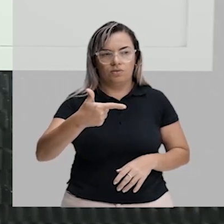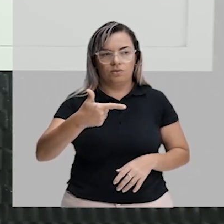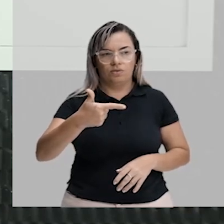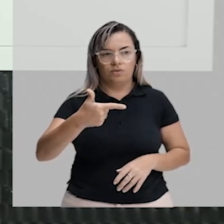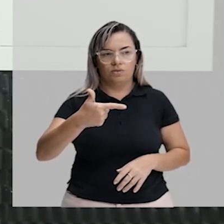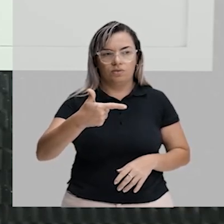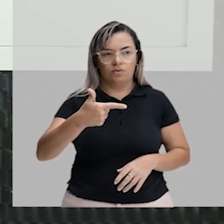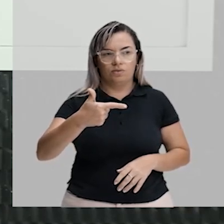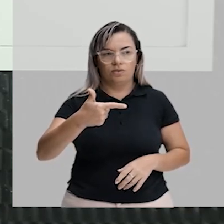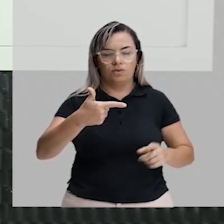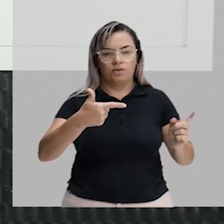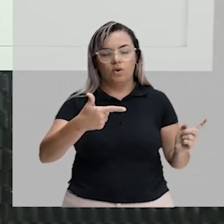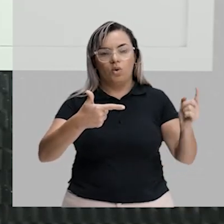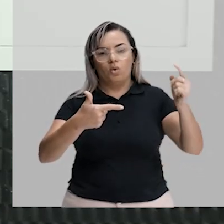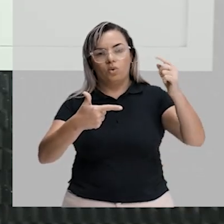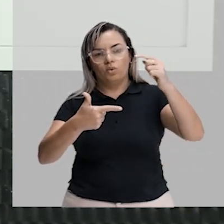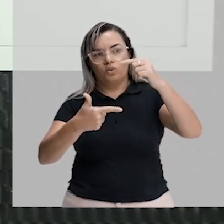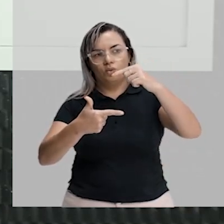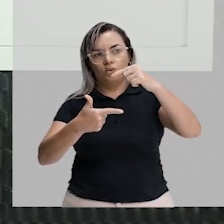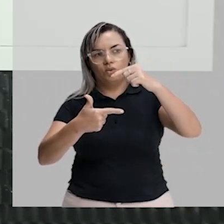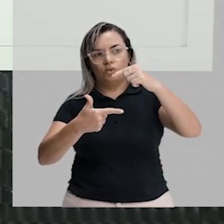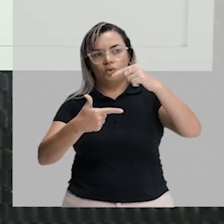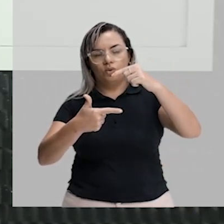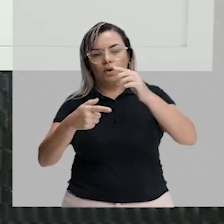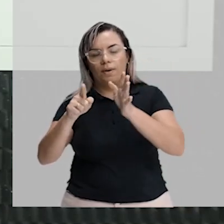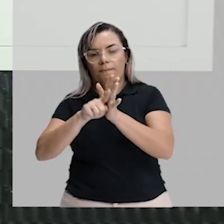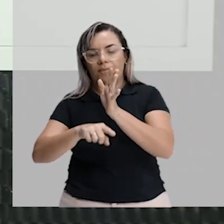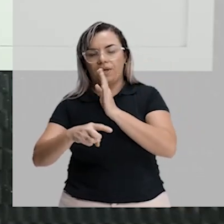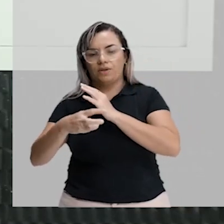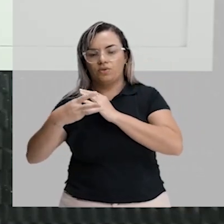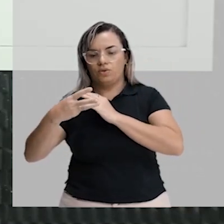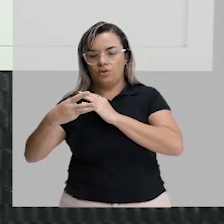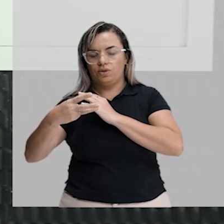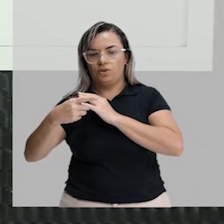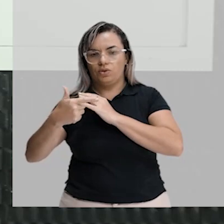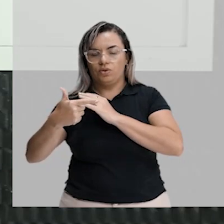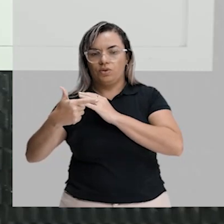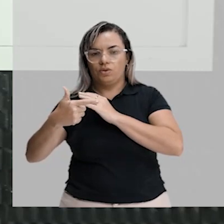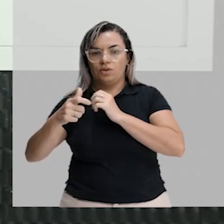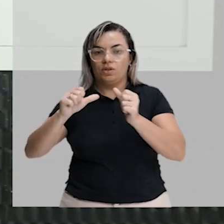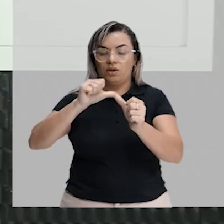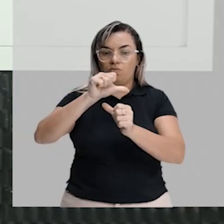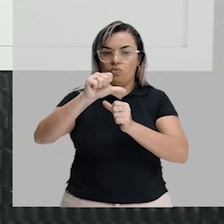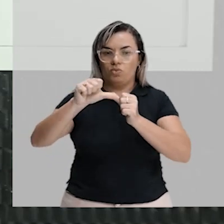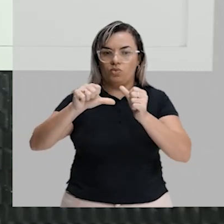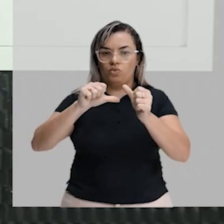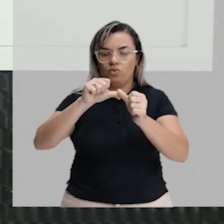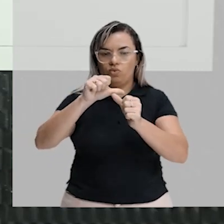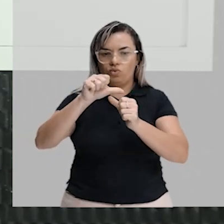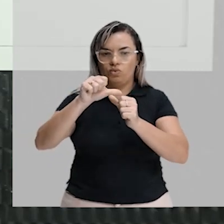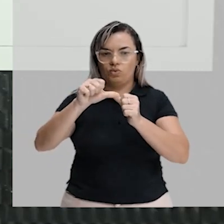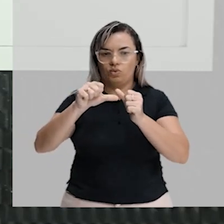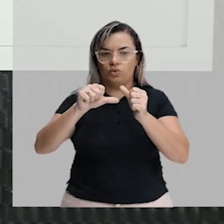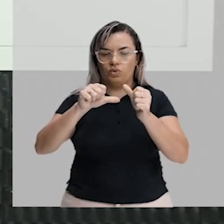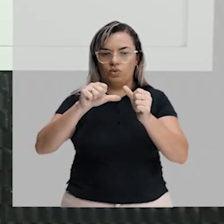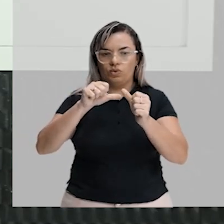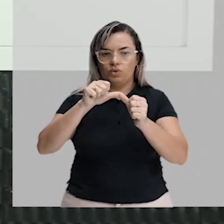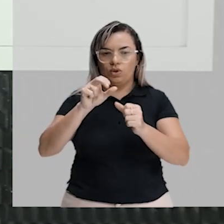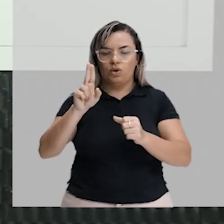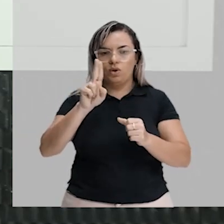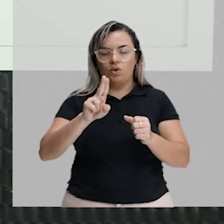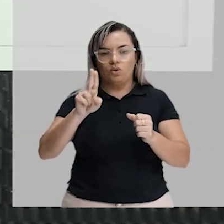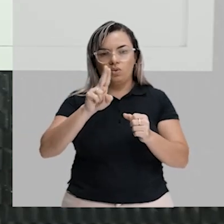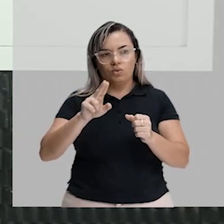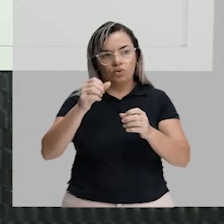menos 32. Tá? Mudando de lado, muda o sinal. Então, você tem que o k vai ser igual